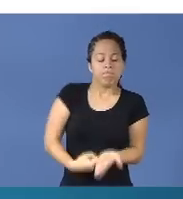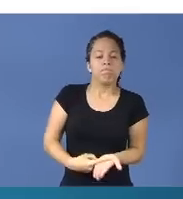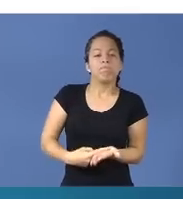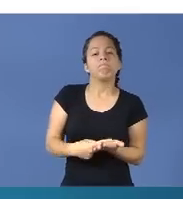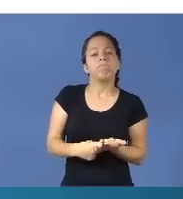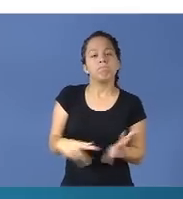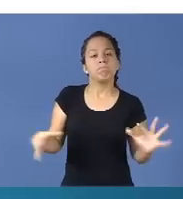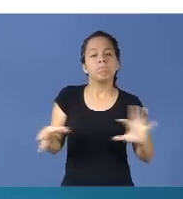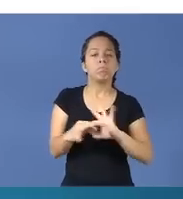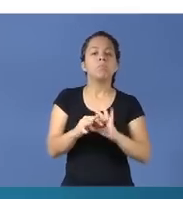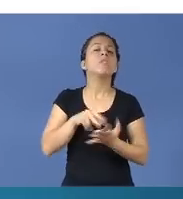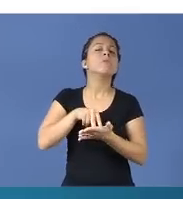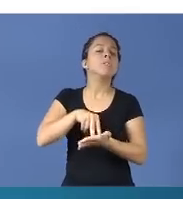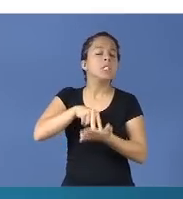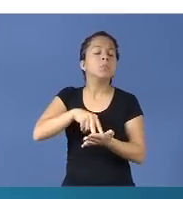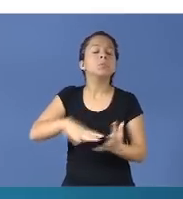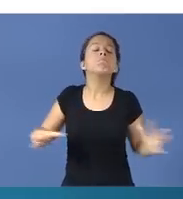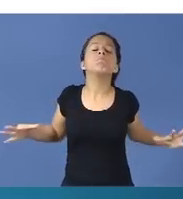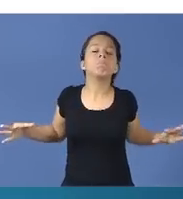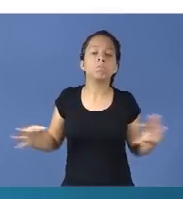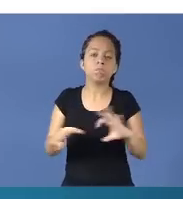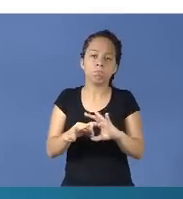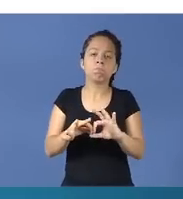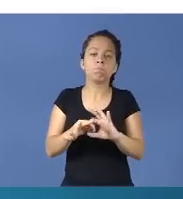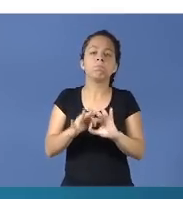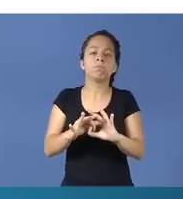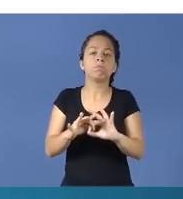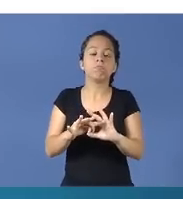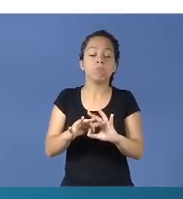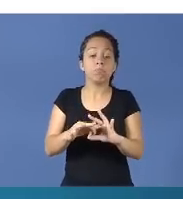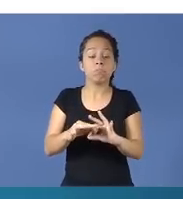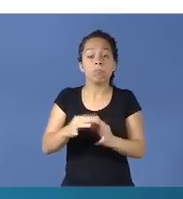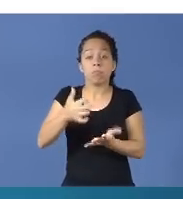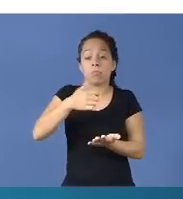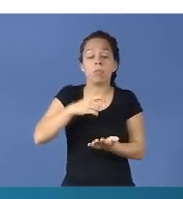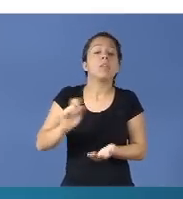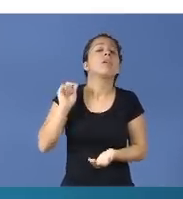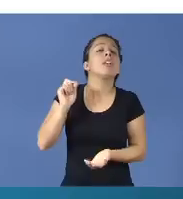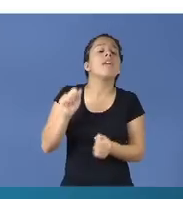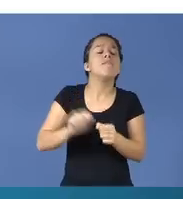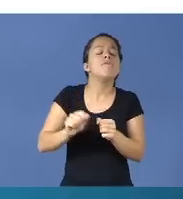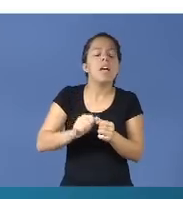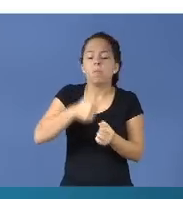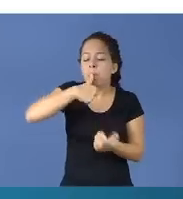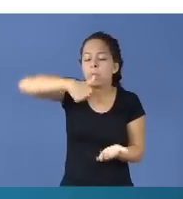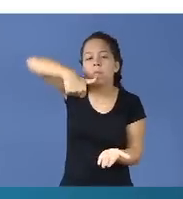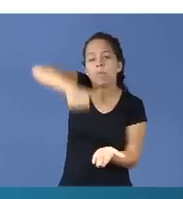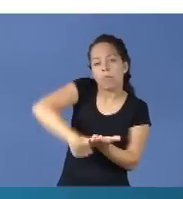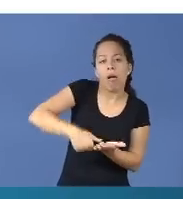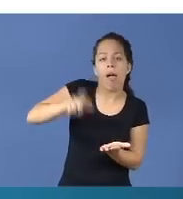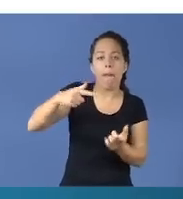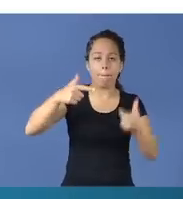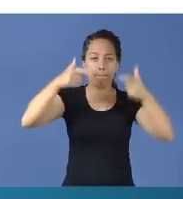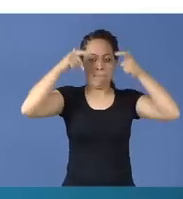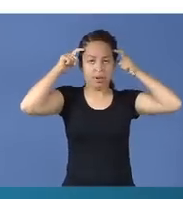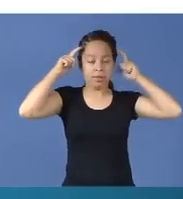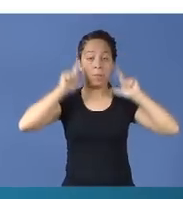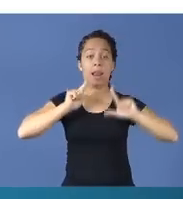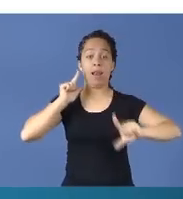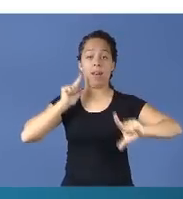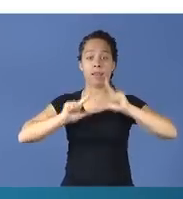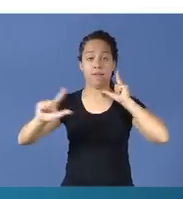firme concerto, né? E o escrevemos e selaram-no os nossos príncipes, os nossos levitas e os